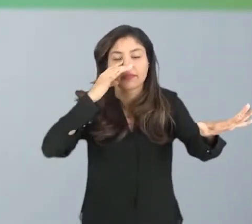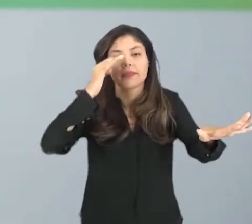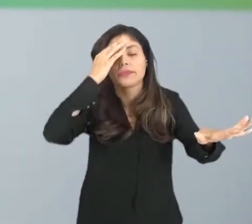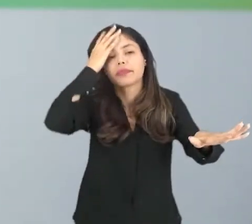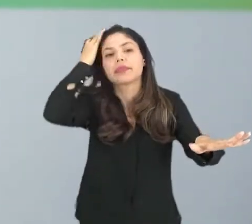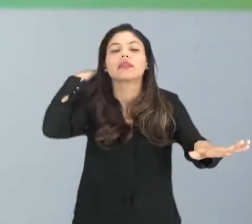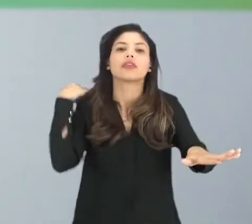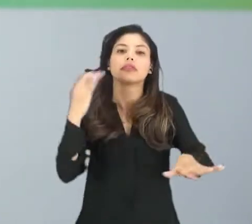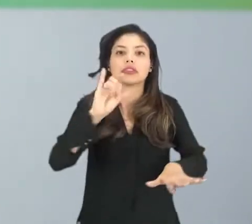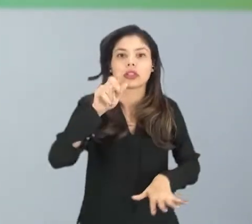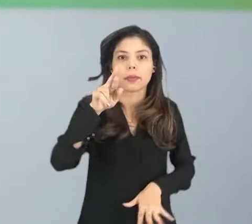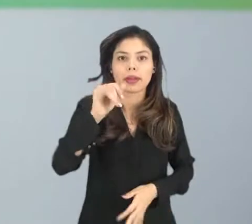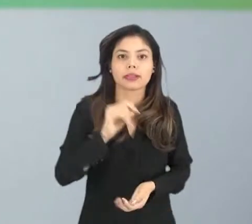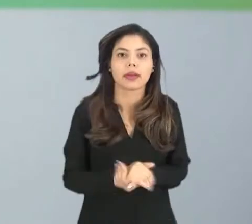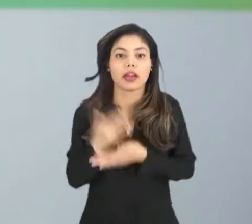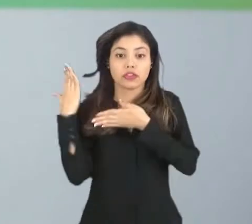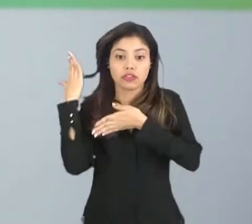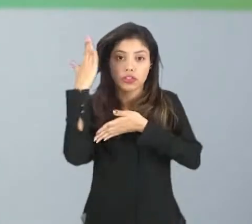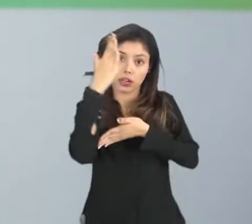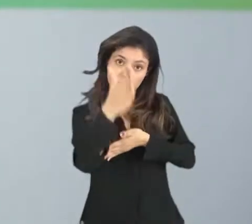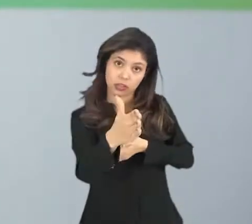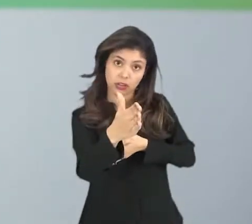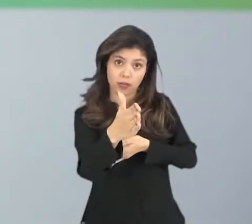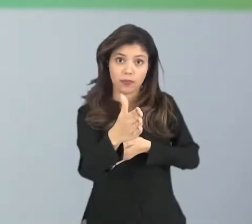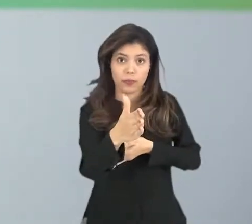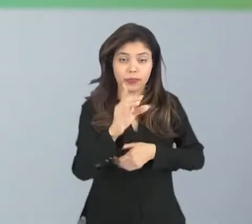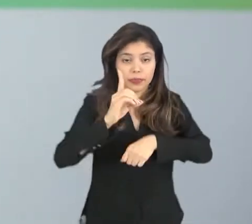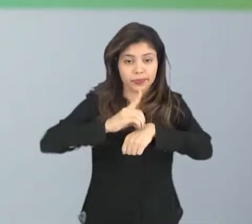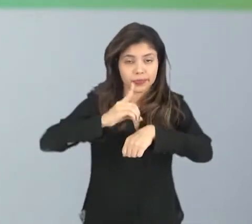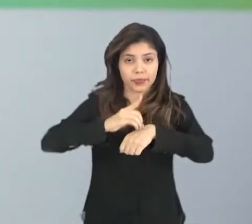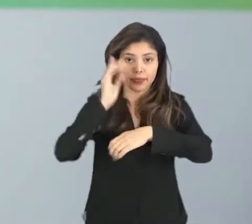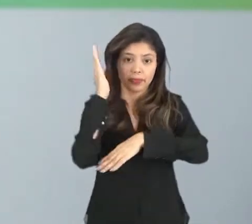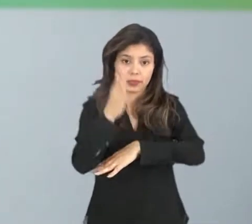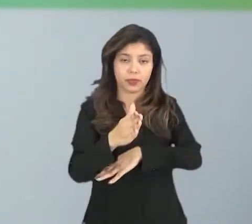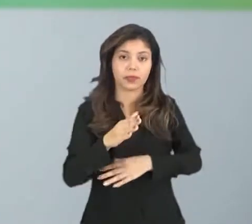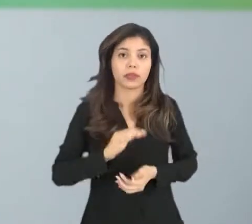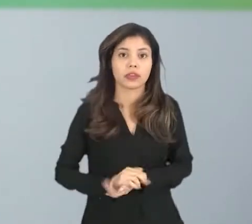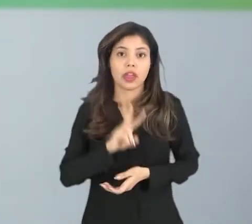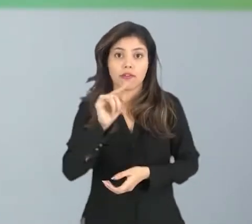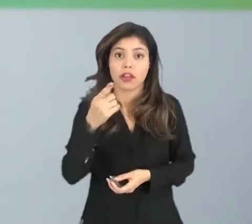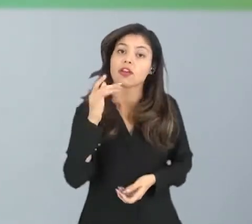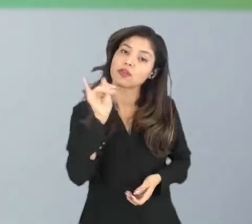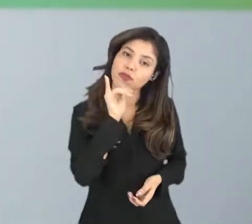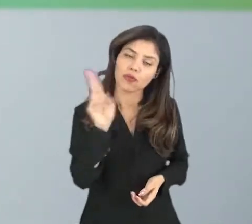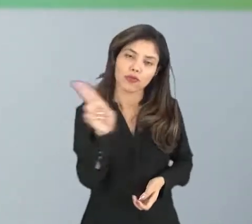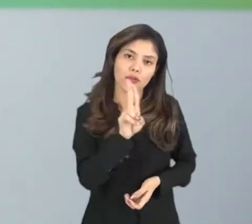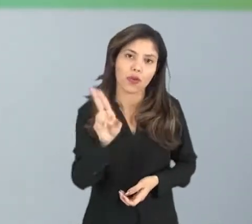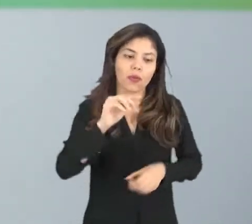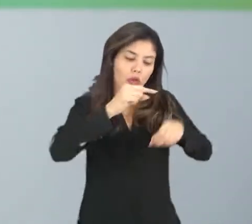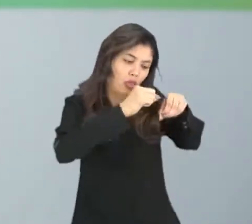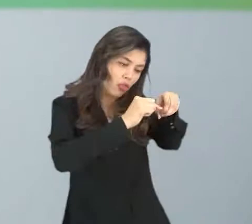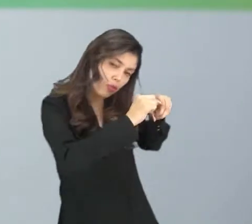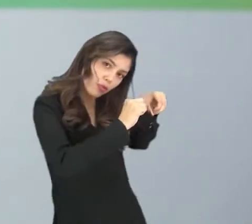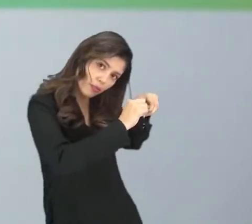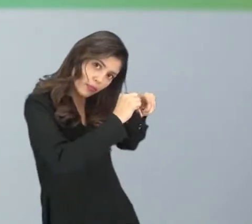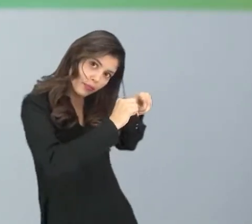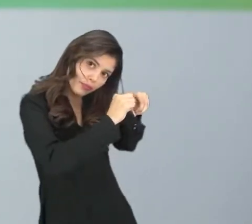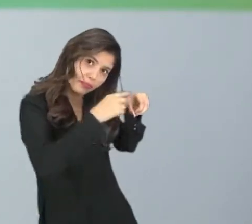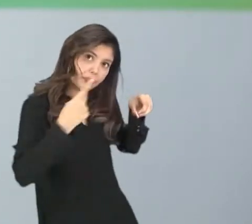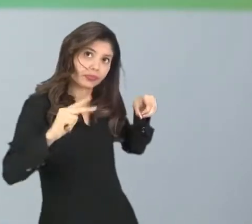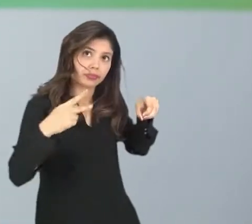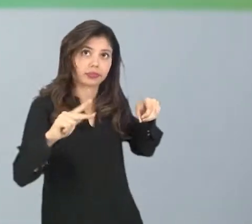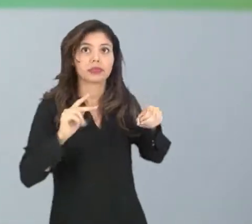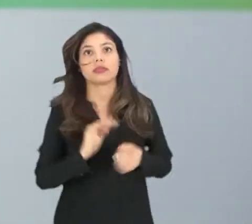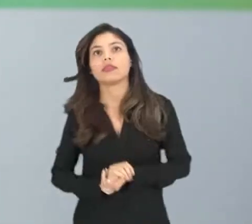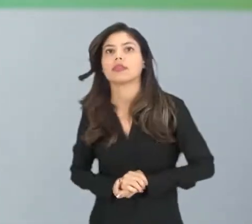no citoplasma. E a direção, que controla as atividades que podem acontecer, vai ser o que a gente chama de núcleo. E é no núcleo da célula que